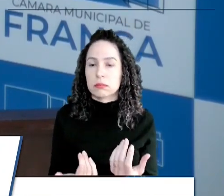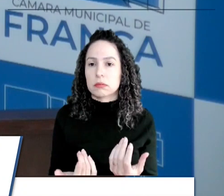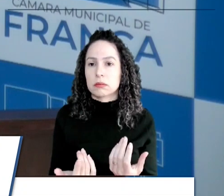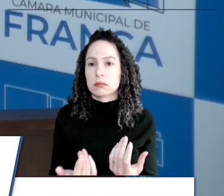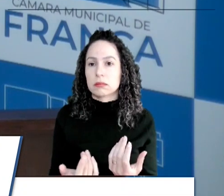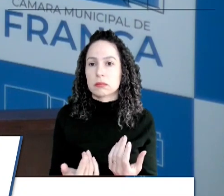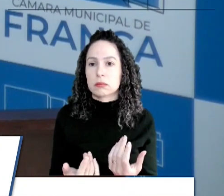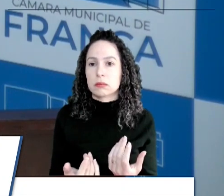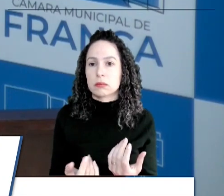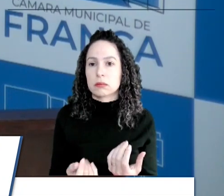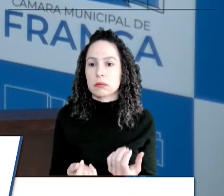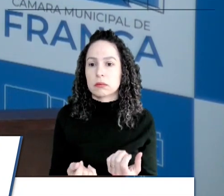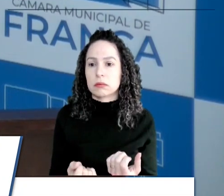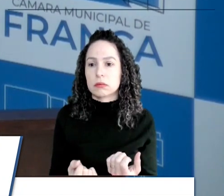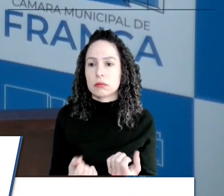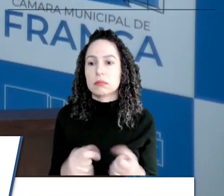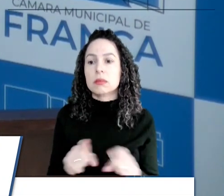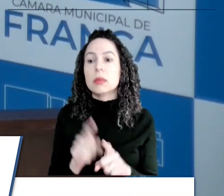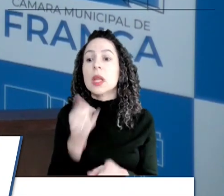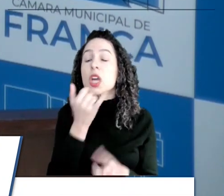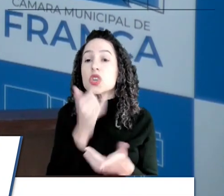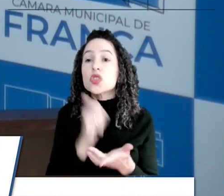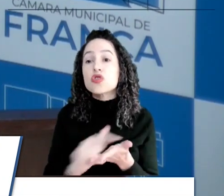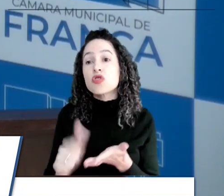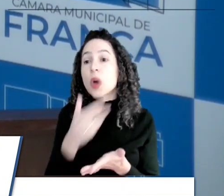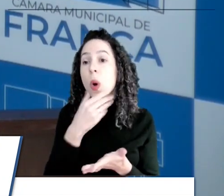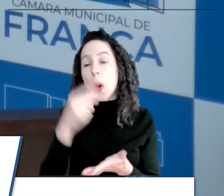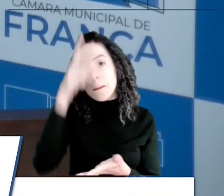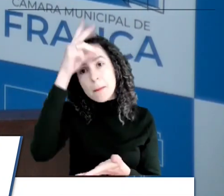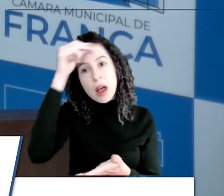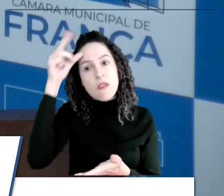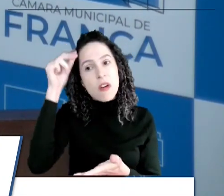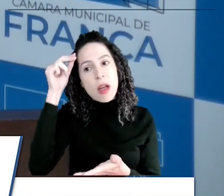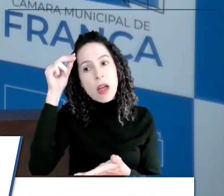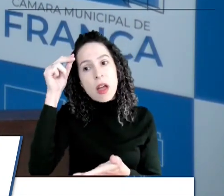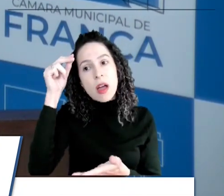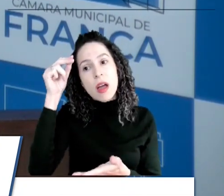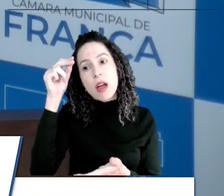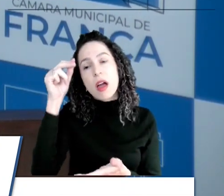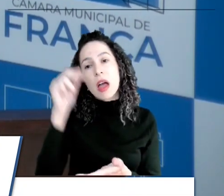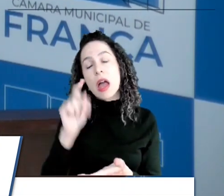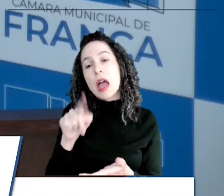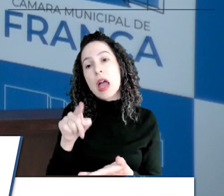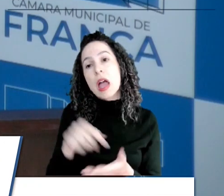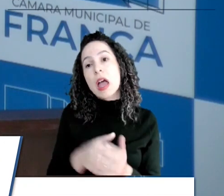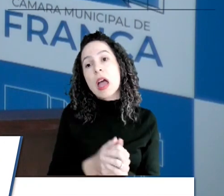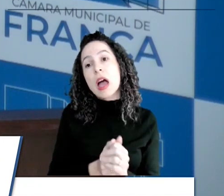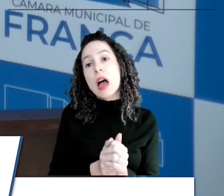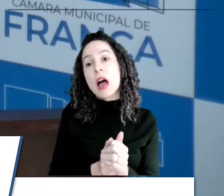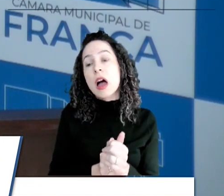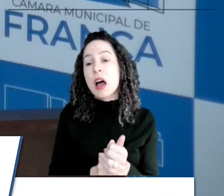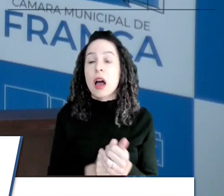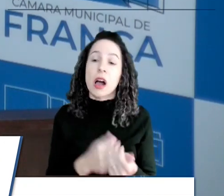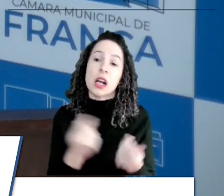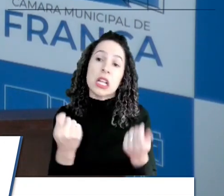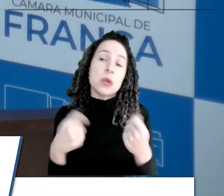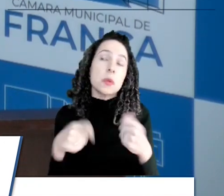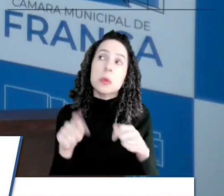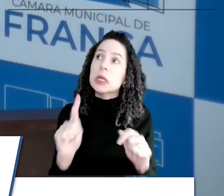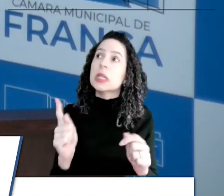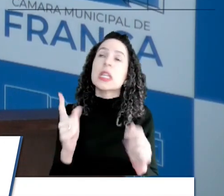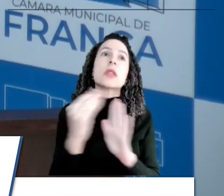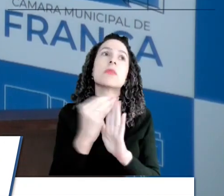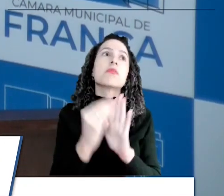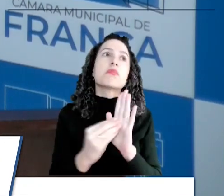a justificativa do prefeito foi de que não havia demanda. Isso é uma